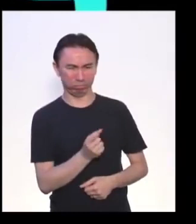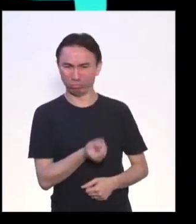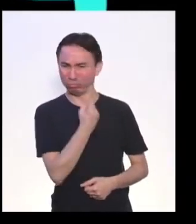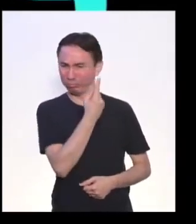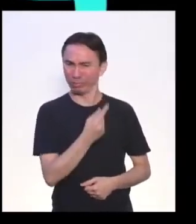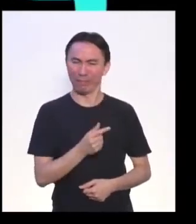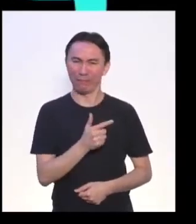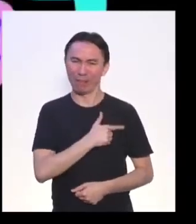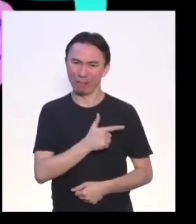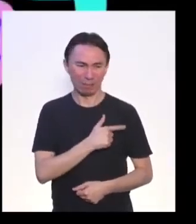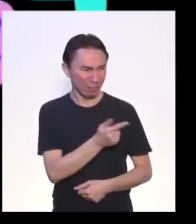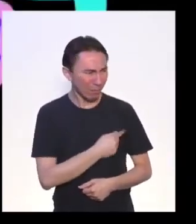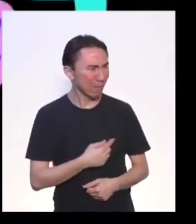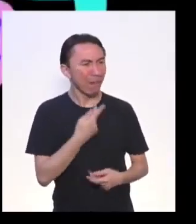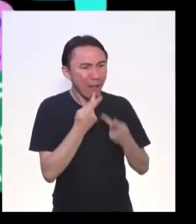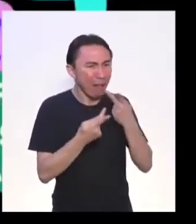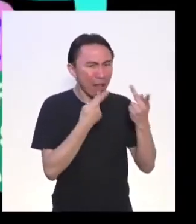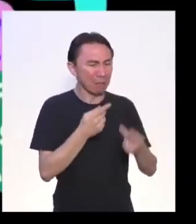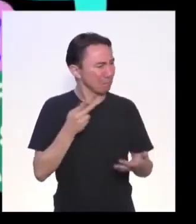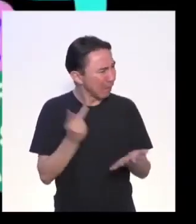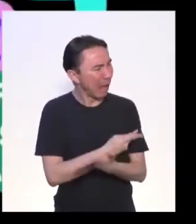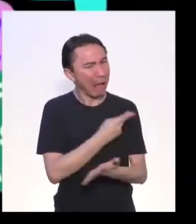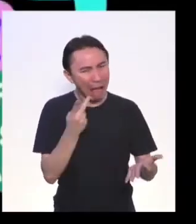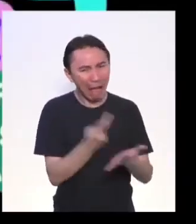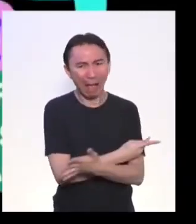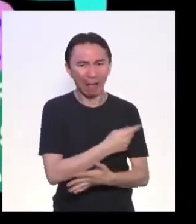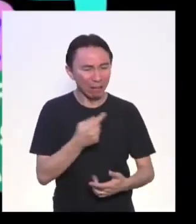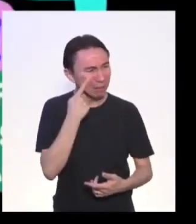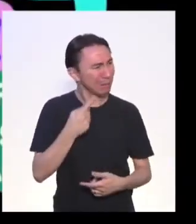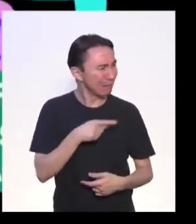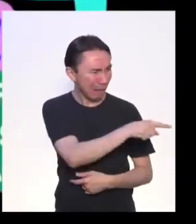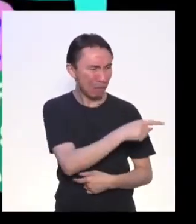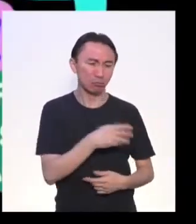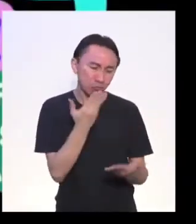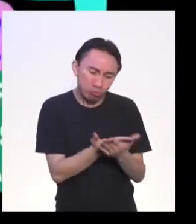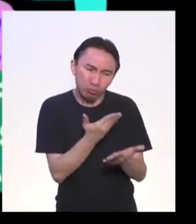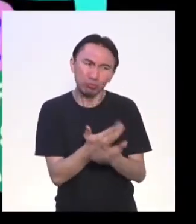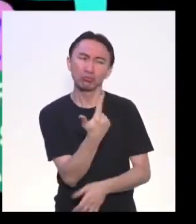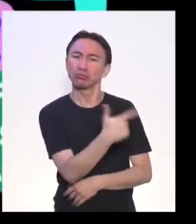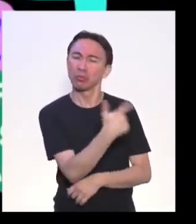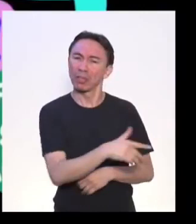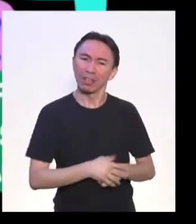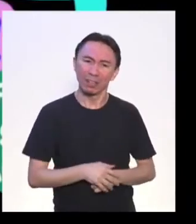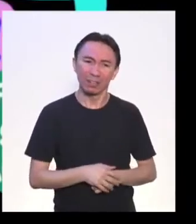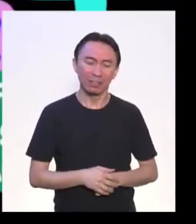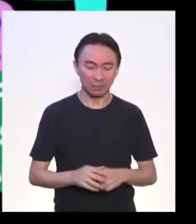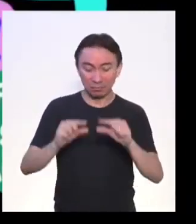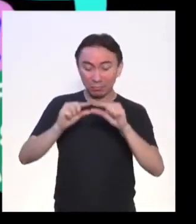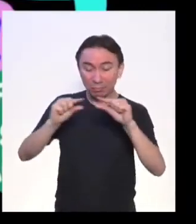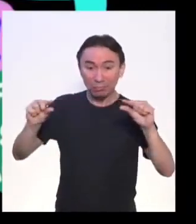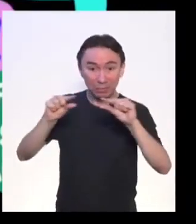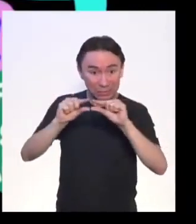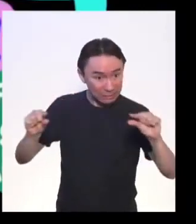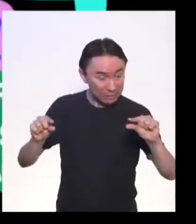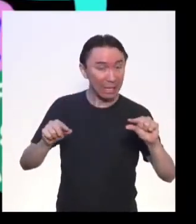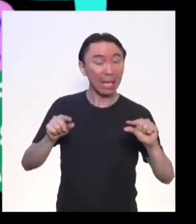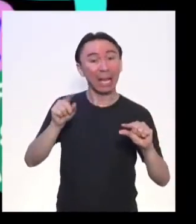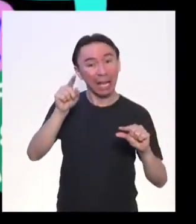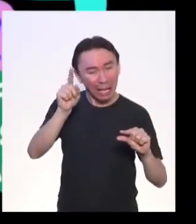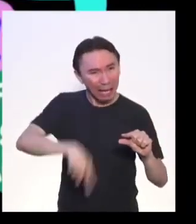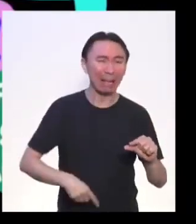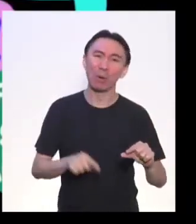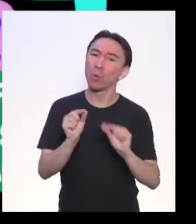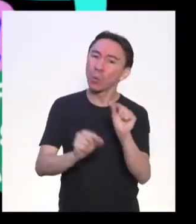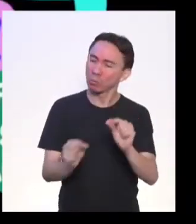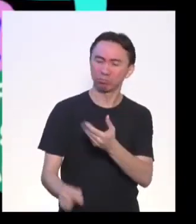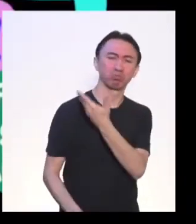falar não, é? Tá errado. Fala assim porque não estudou. Essas frases demonstram uma postura